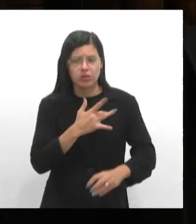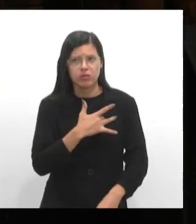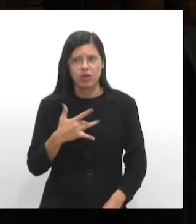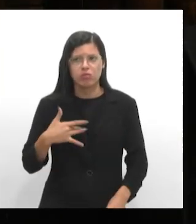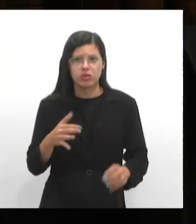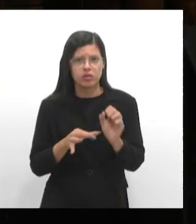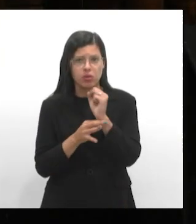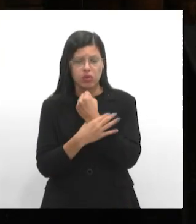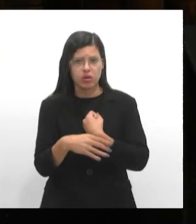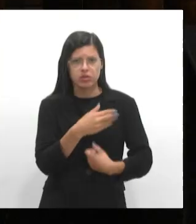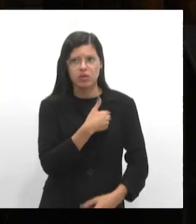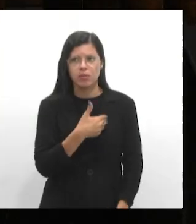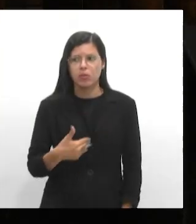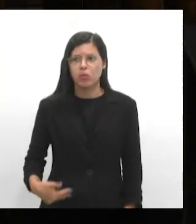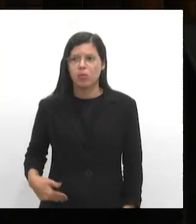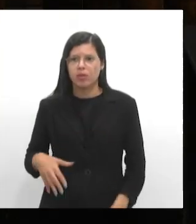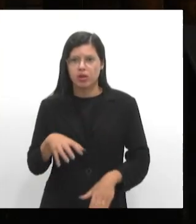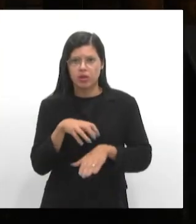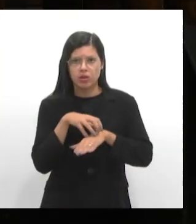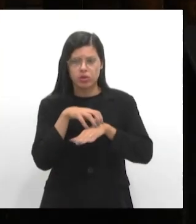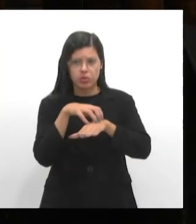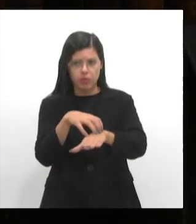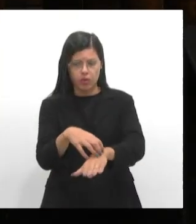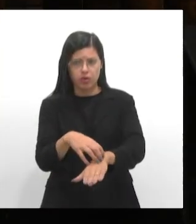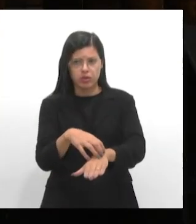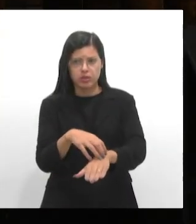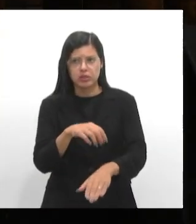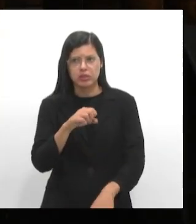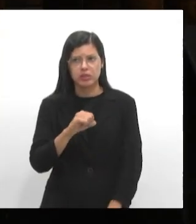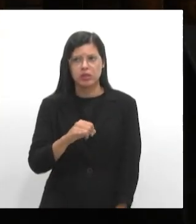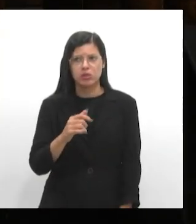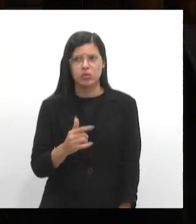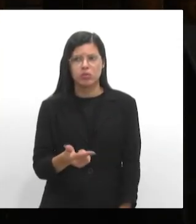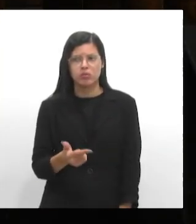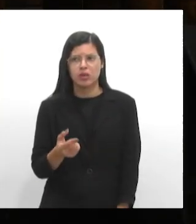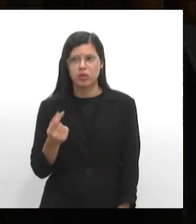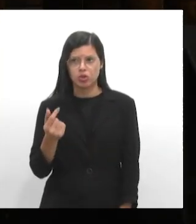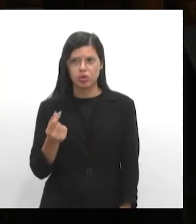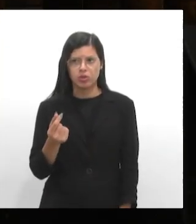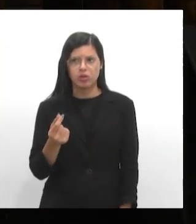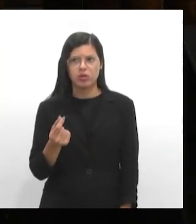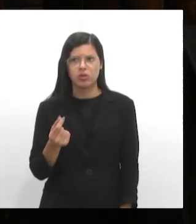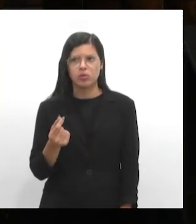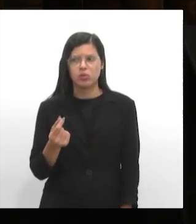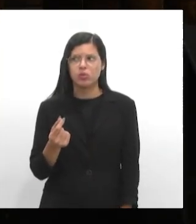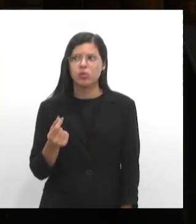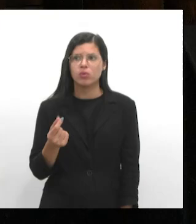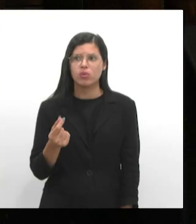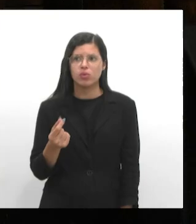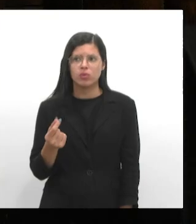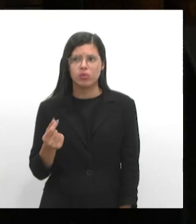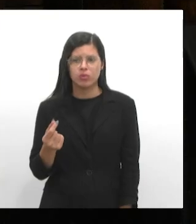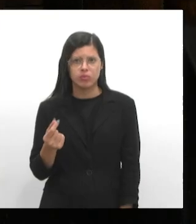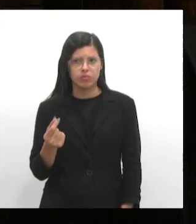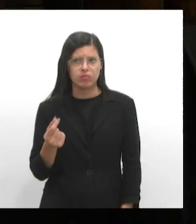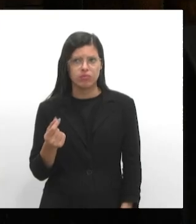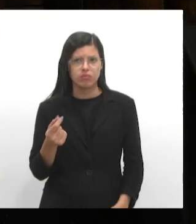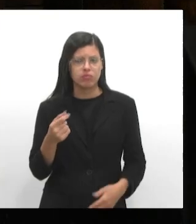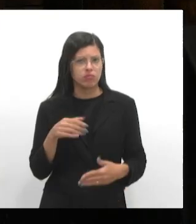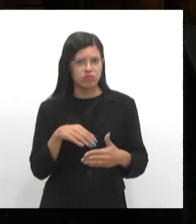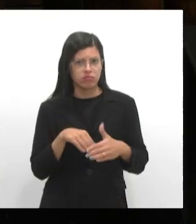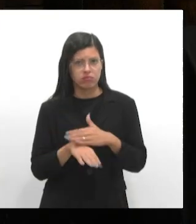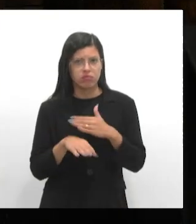segurança pública, transporte, se não tiver dinheiro entesourado,